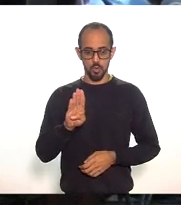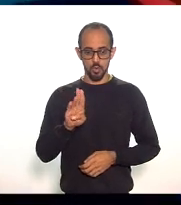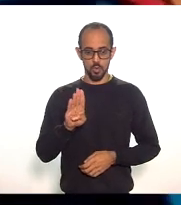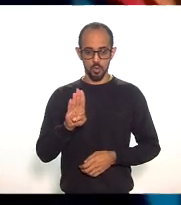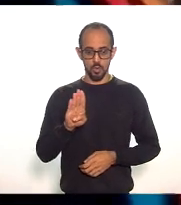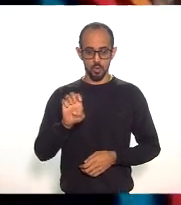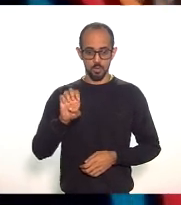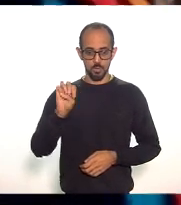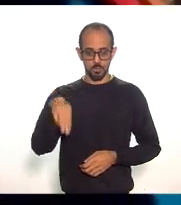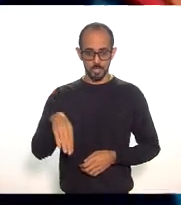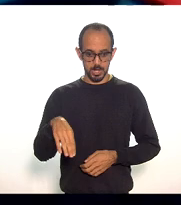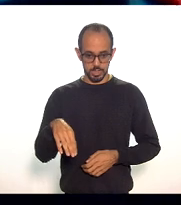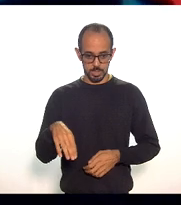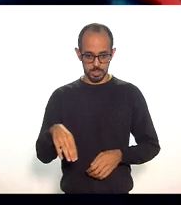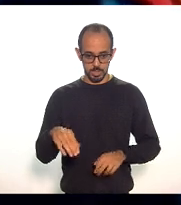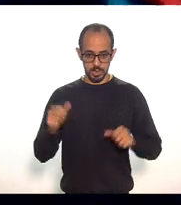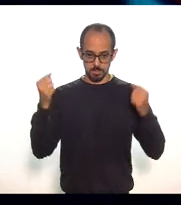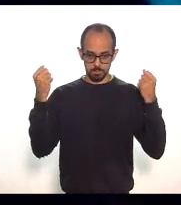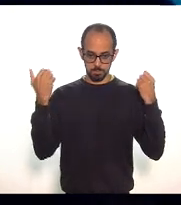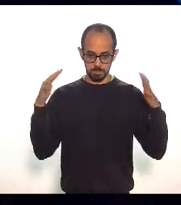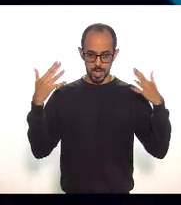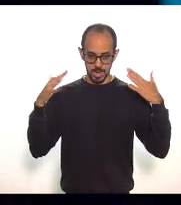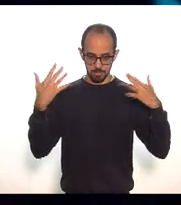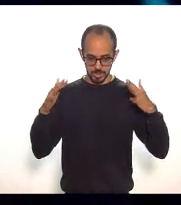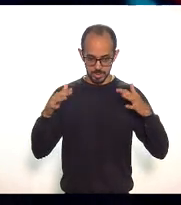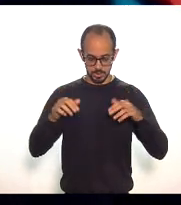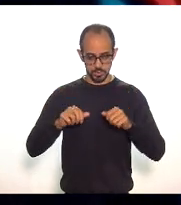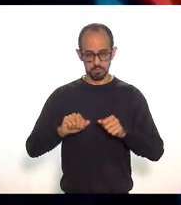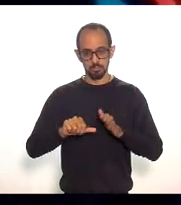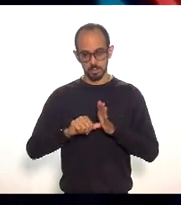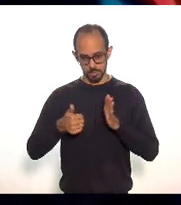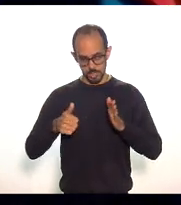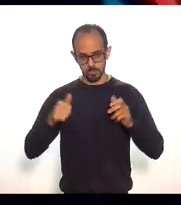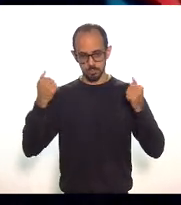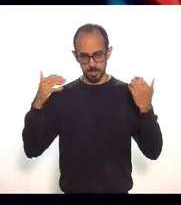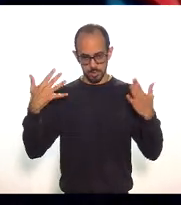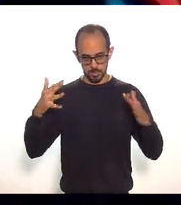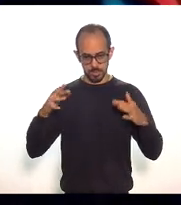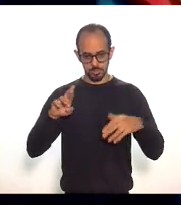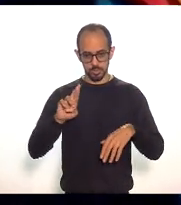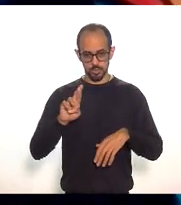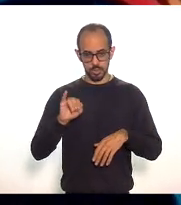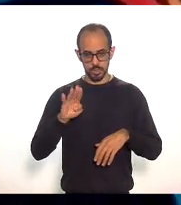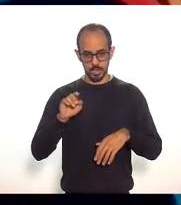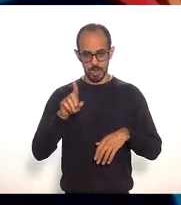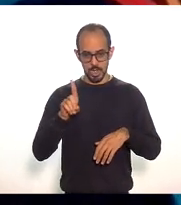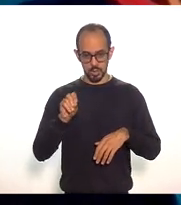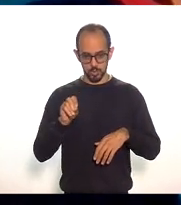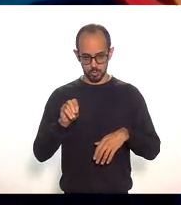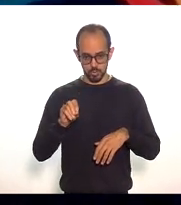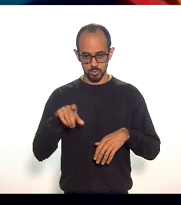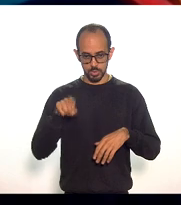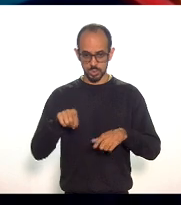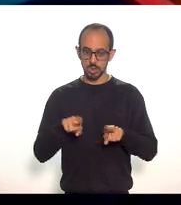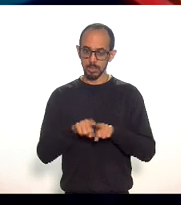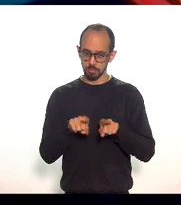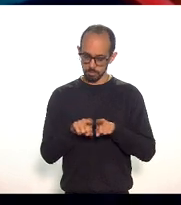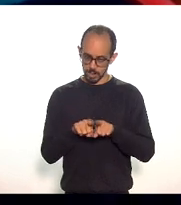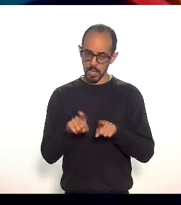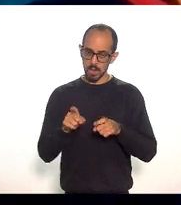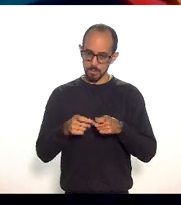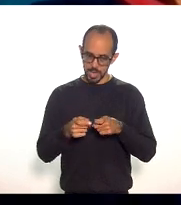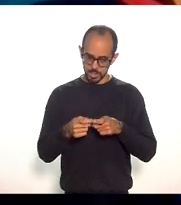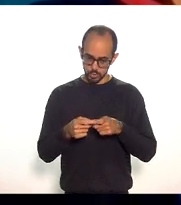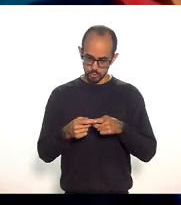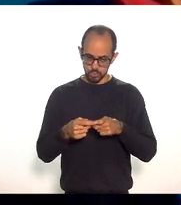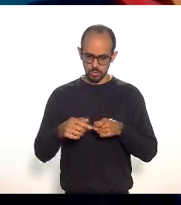Presidente, eu queria, em primeiro lugar, parabenizar, né, o Pedro Ricardo, nosso deputado, que também é médico, né, em